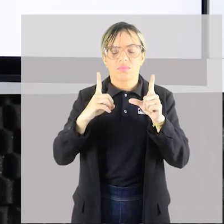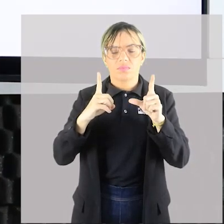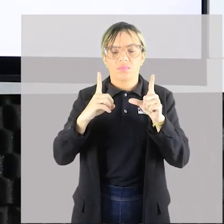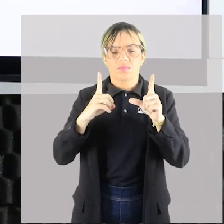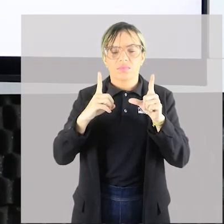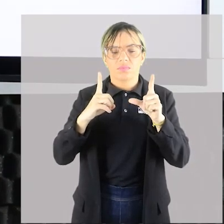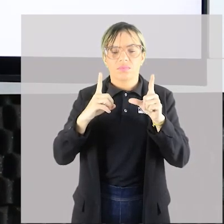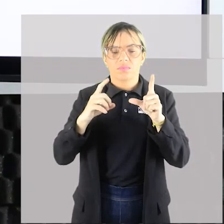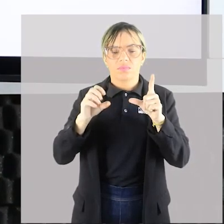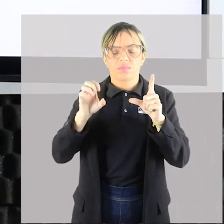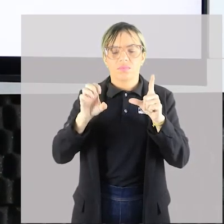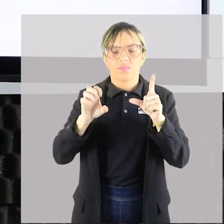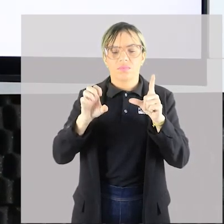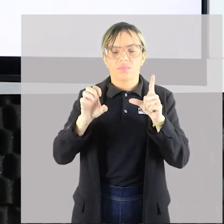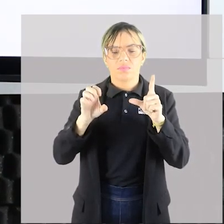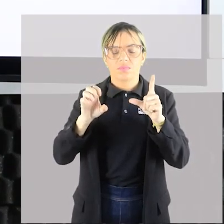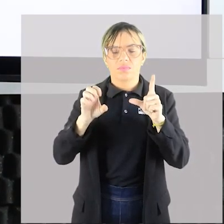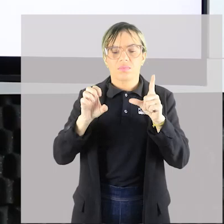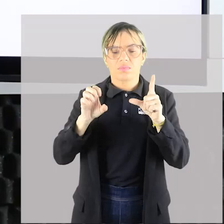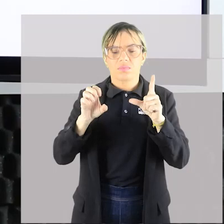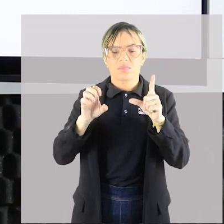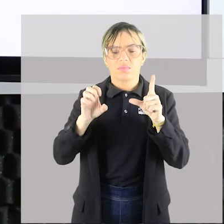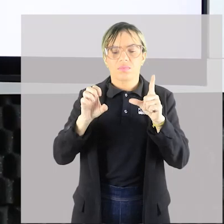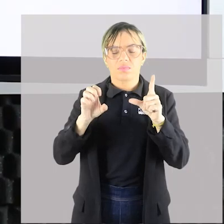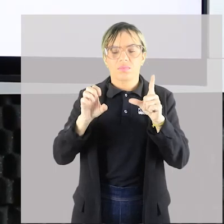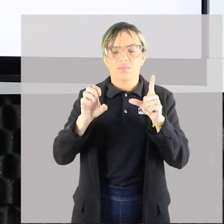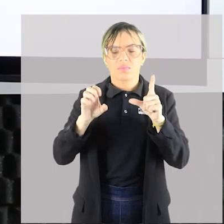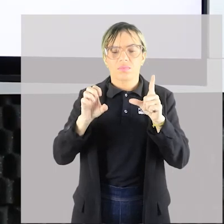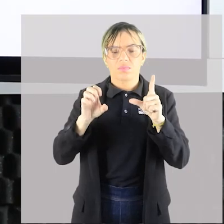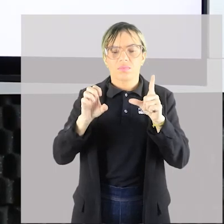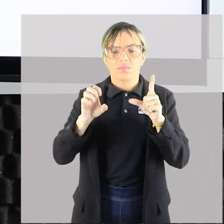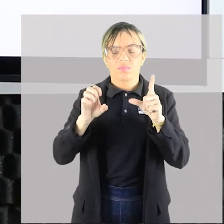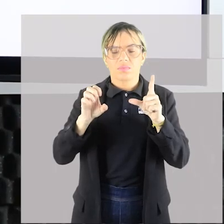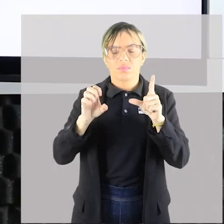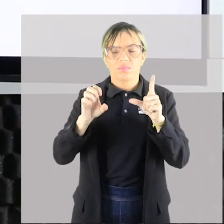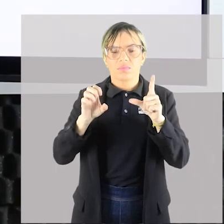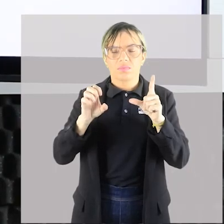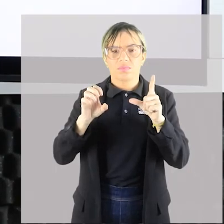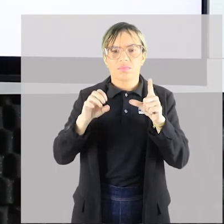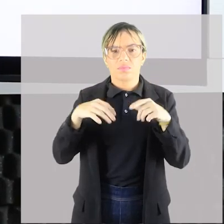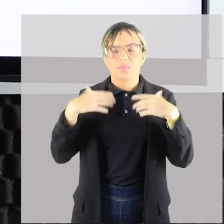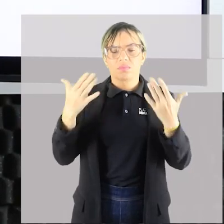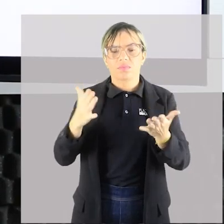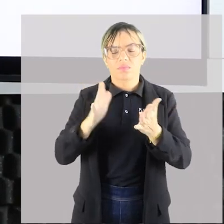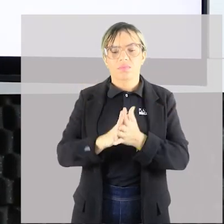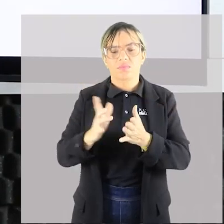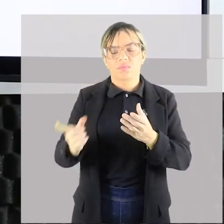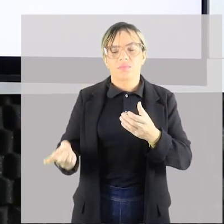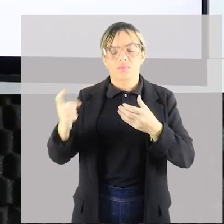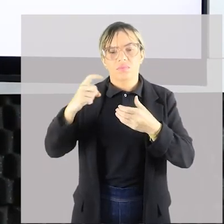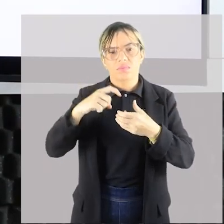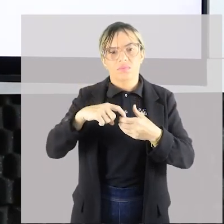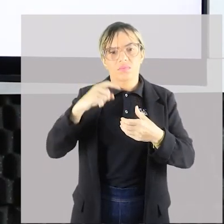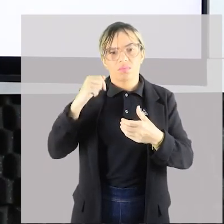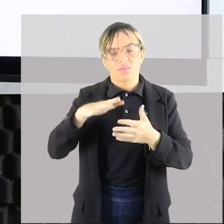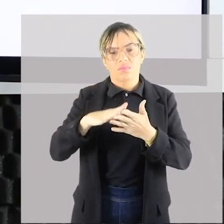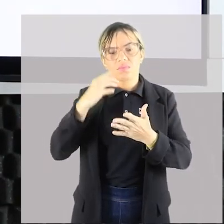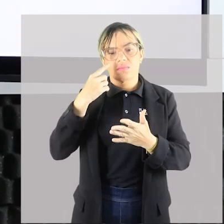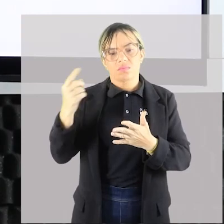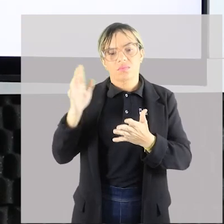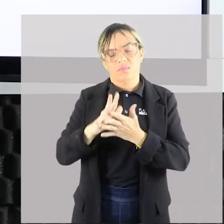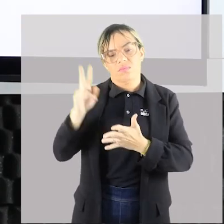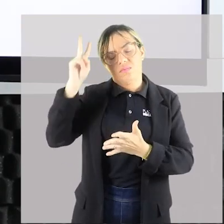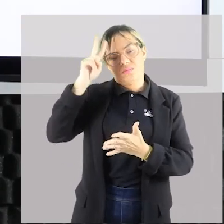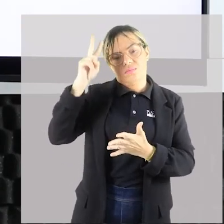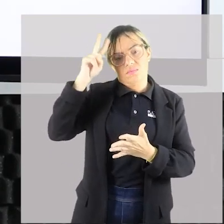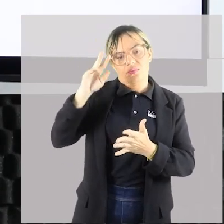de proteína. E na letra E, da produção de DNA e RNA. Daí eu queria que você voltasse comigo lá, tá, no